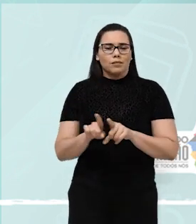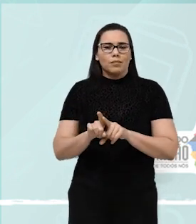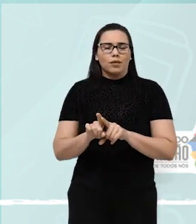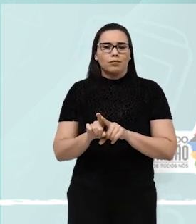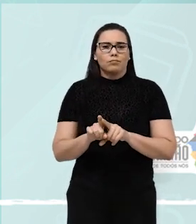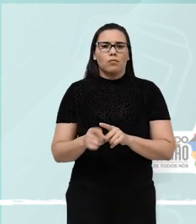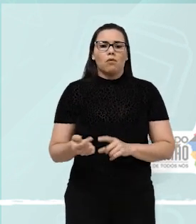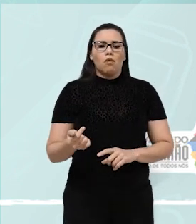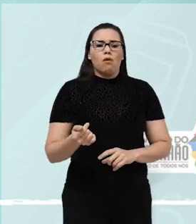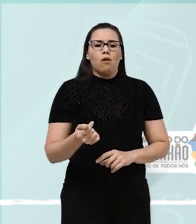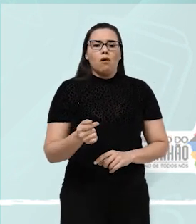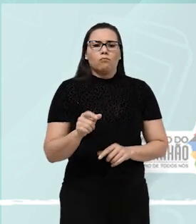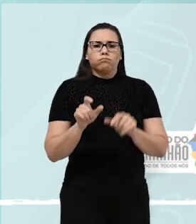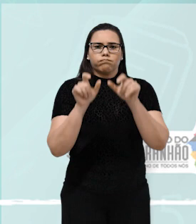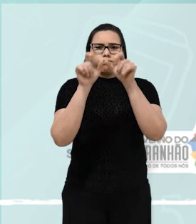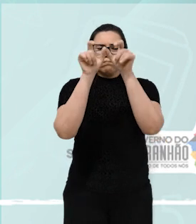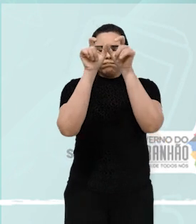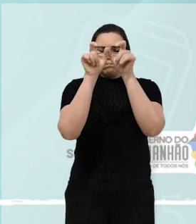ó, quanto mais